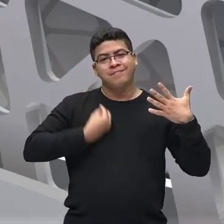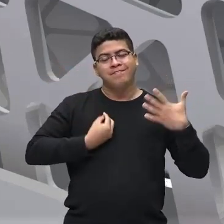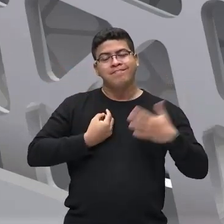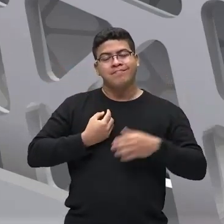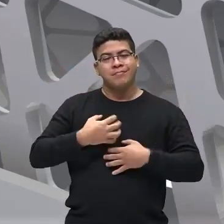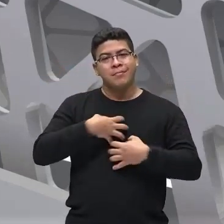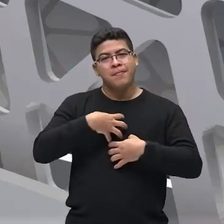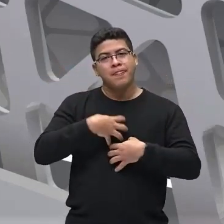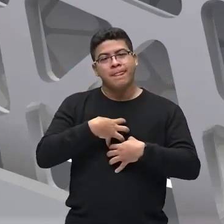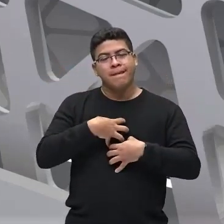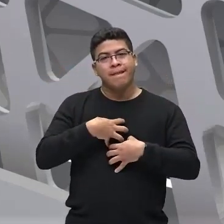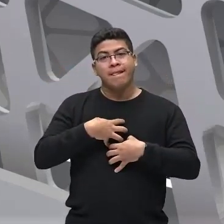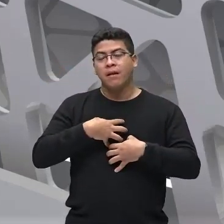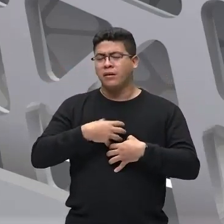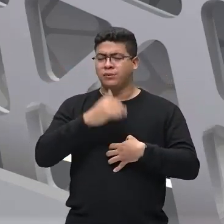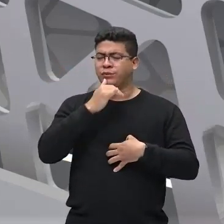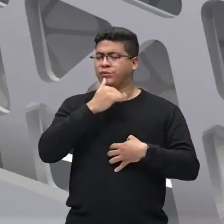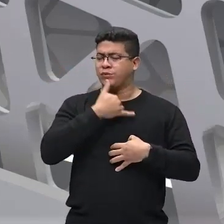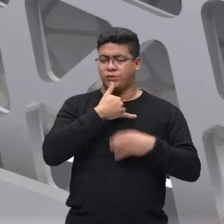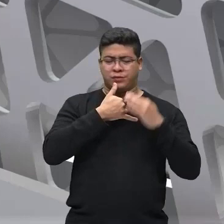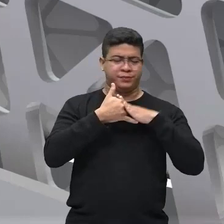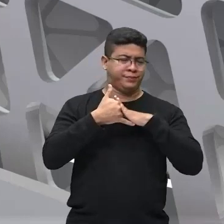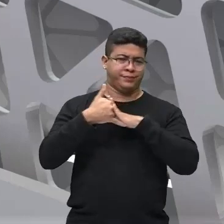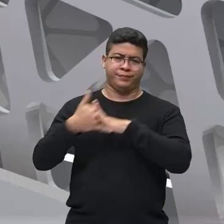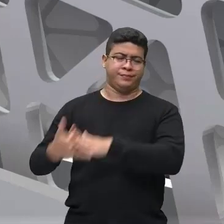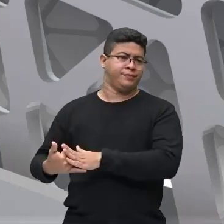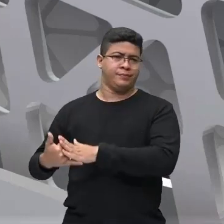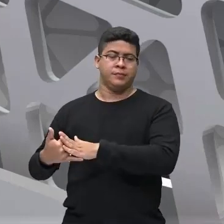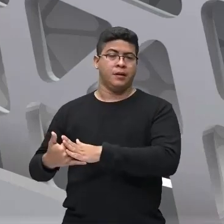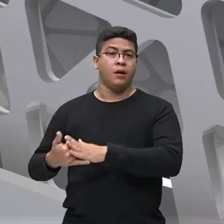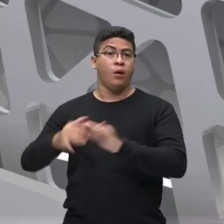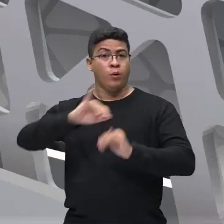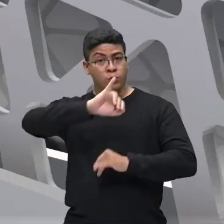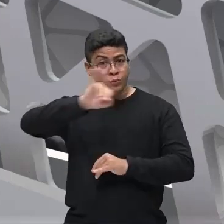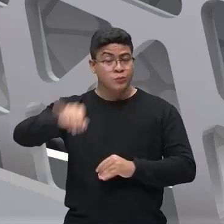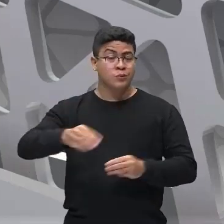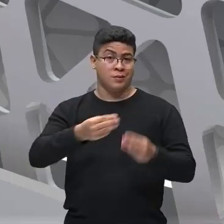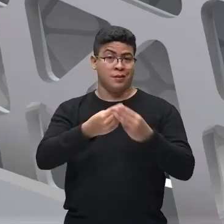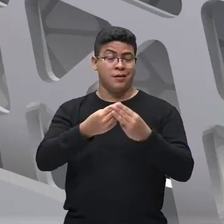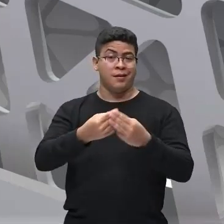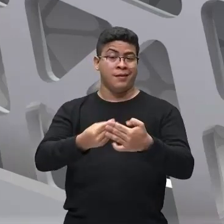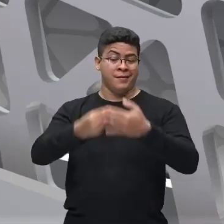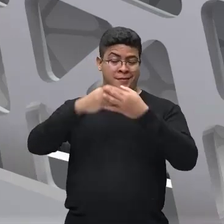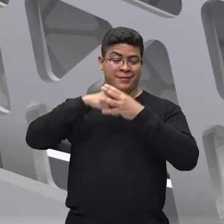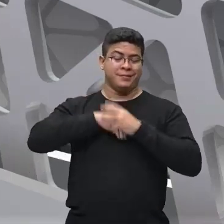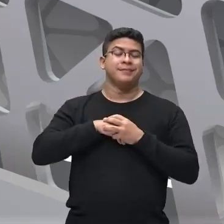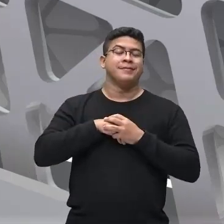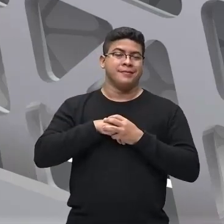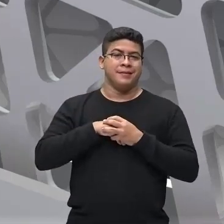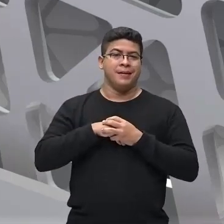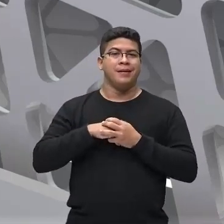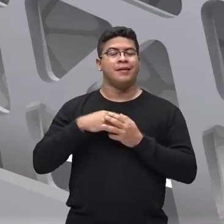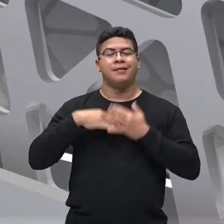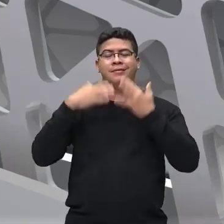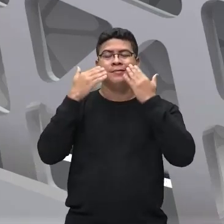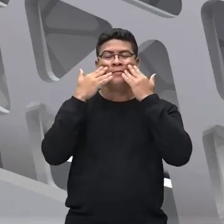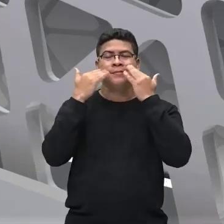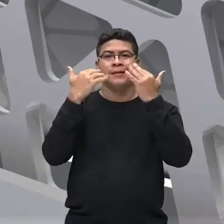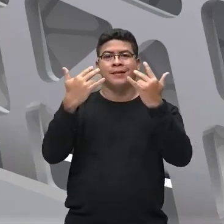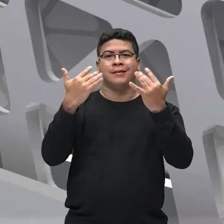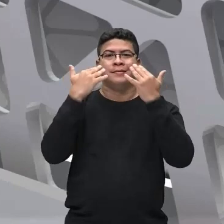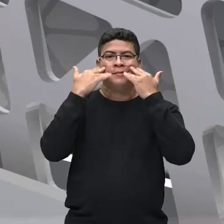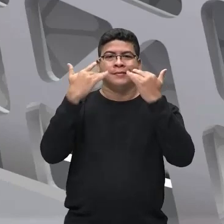a tristeza da sua vida e que o judaísmo fazia a pessoa se encantar com a